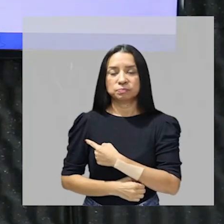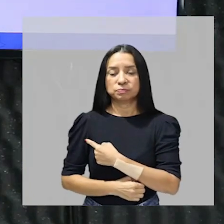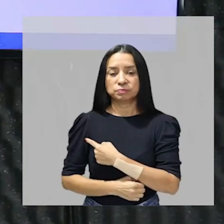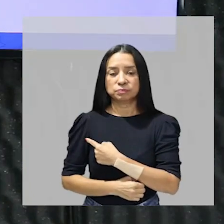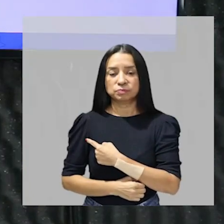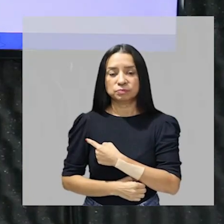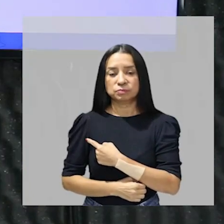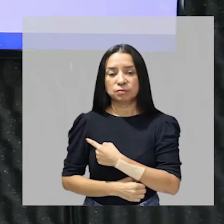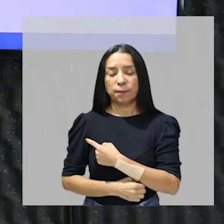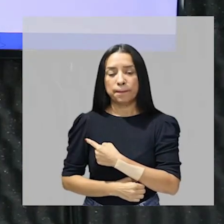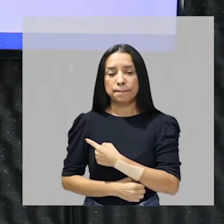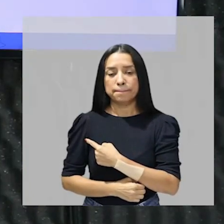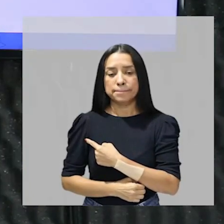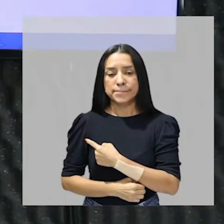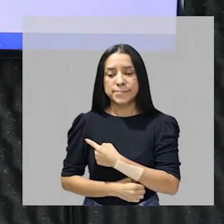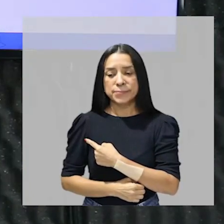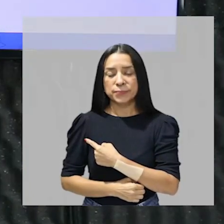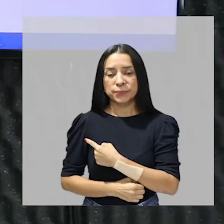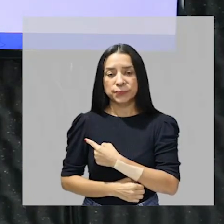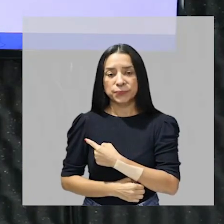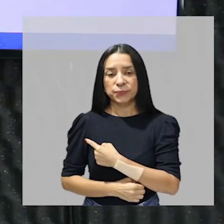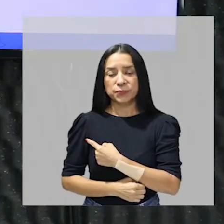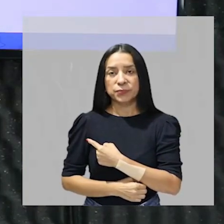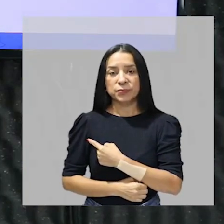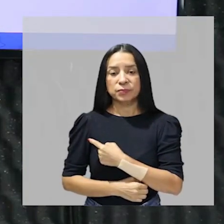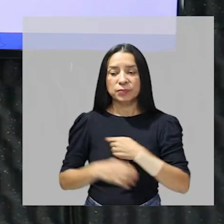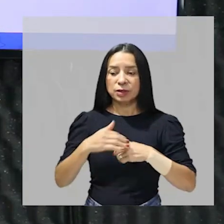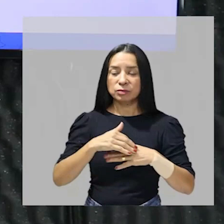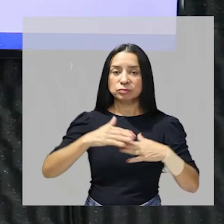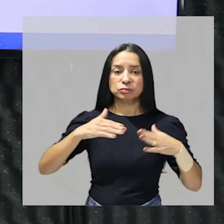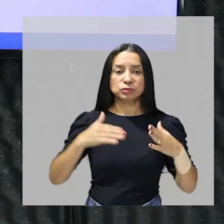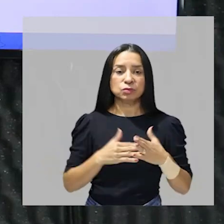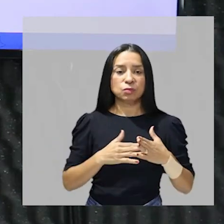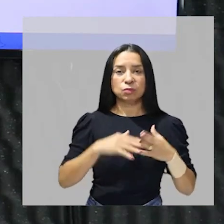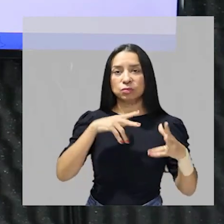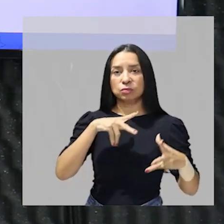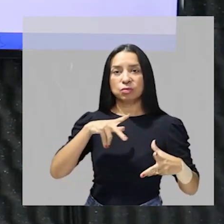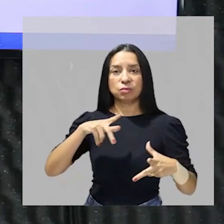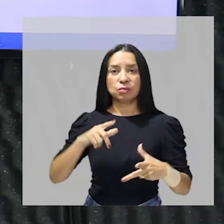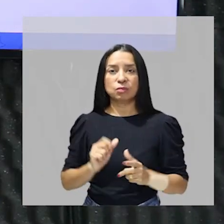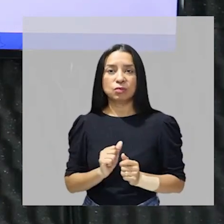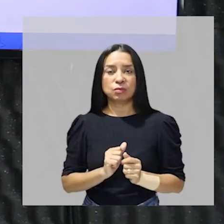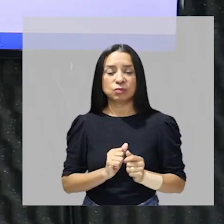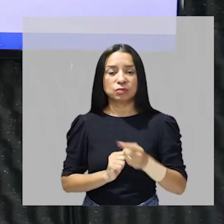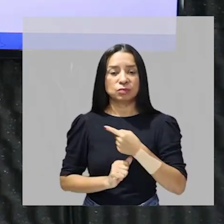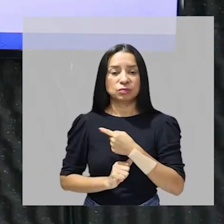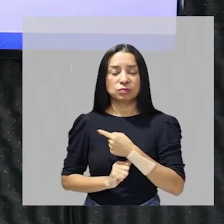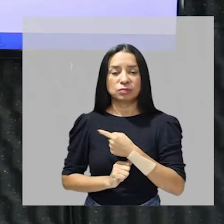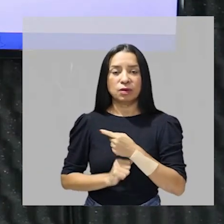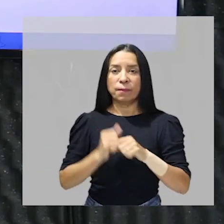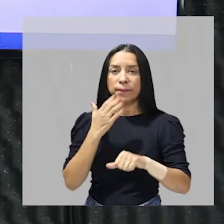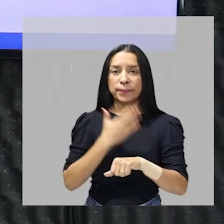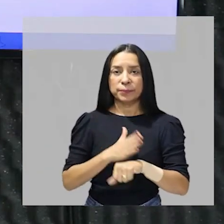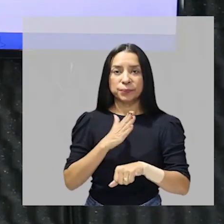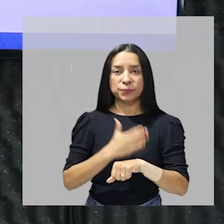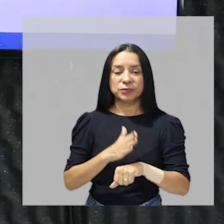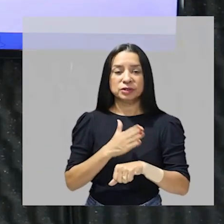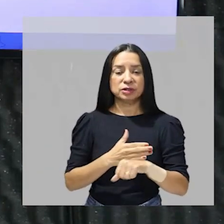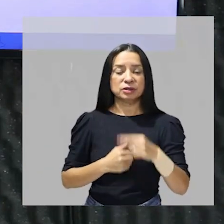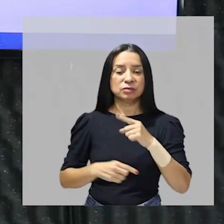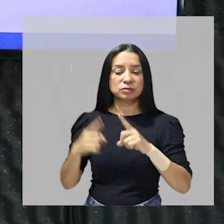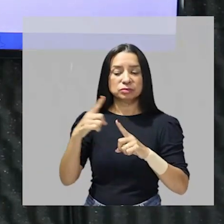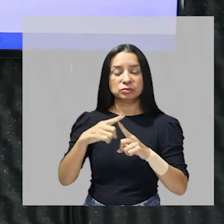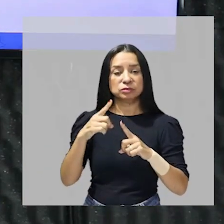sueca, a francesa e a inglesa. Todo mundo, o globo terrestre, praticavam